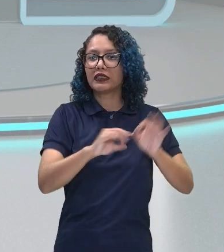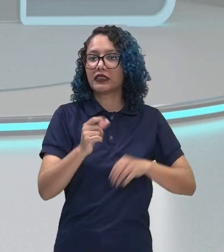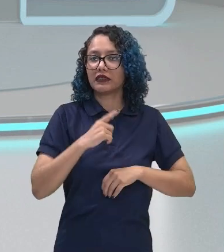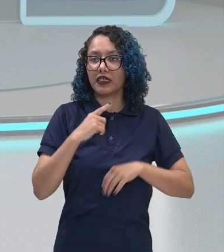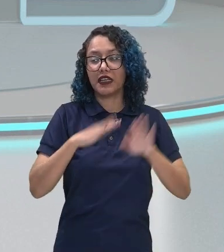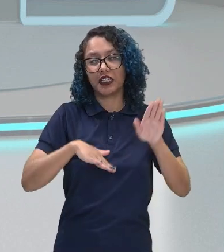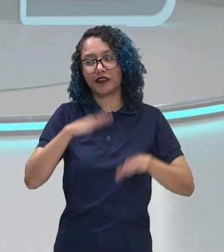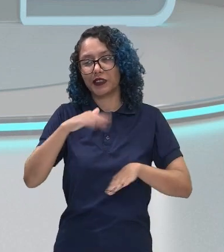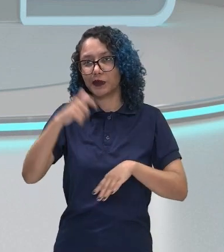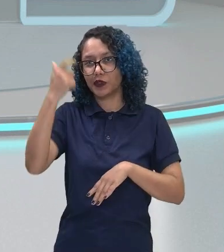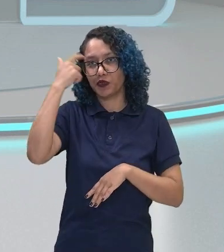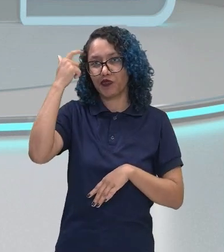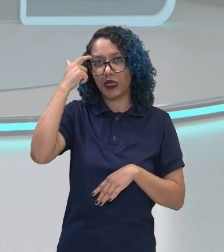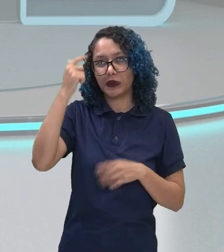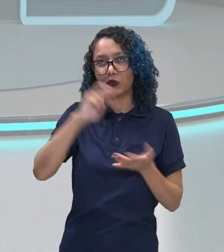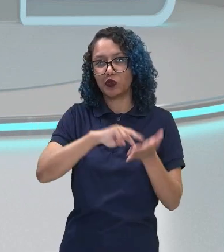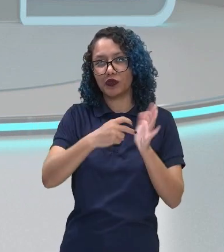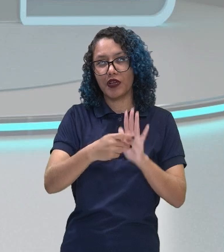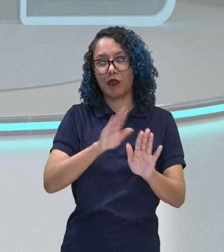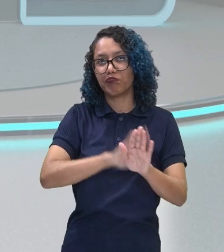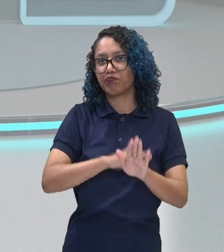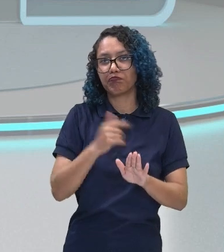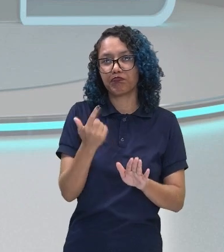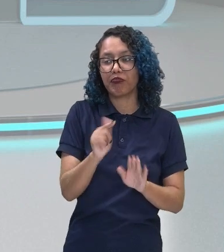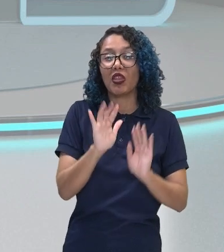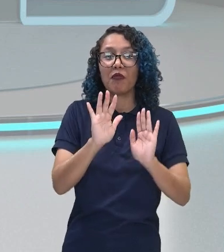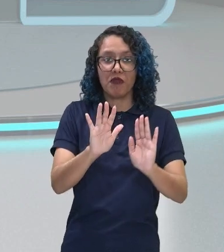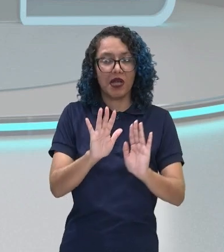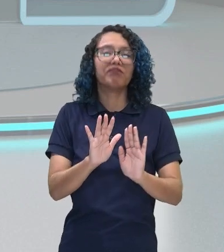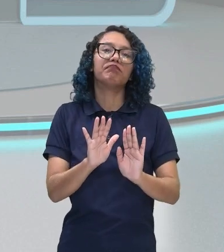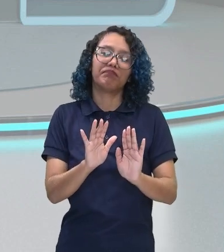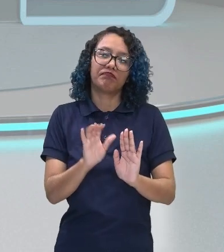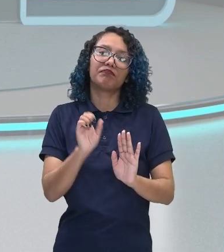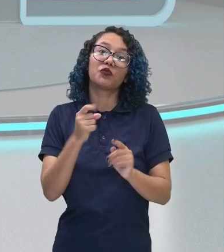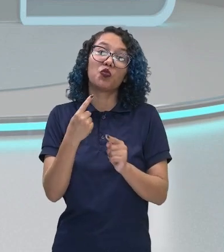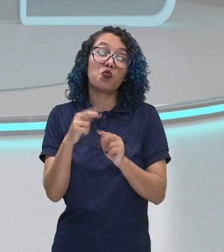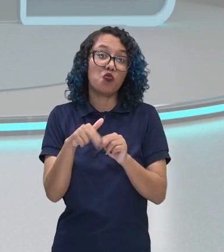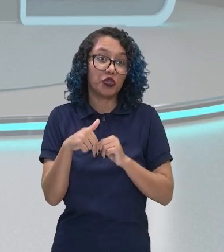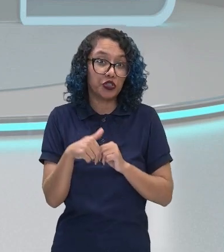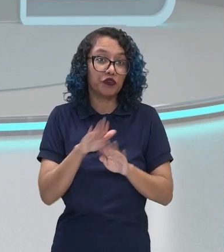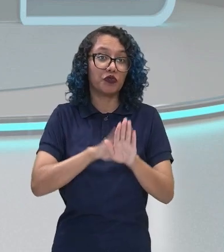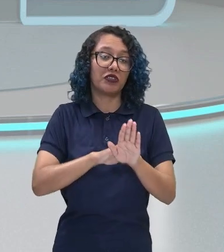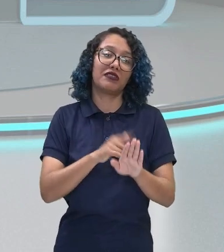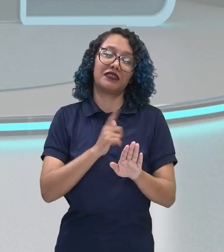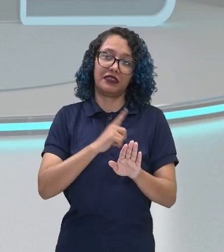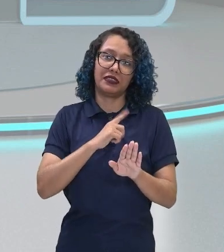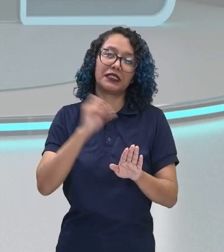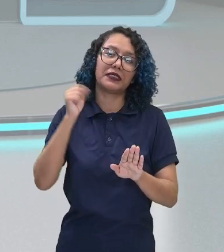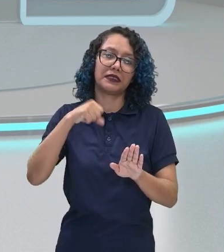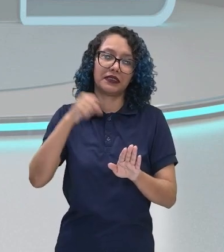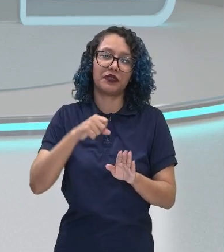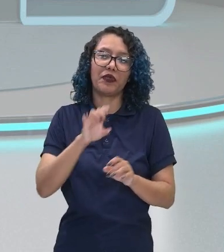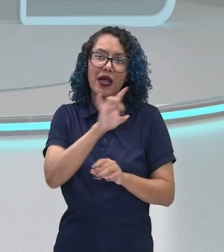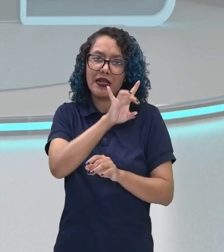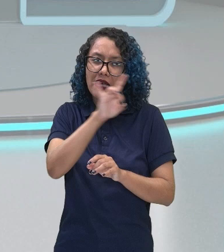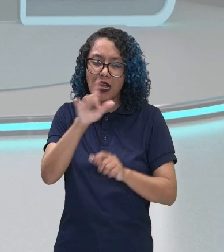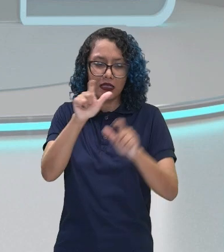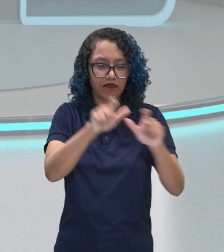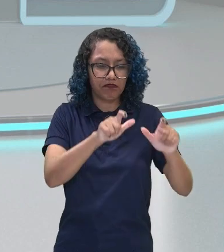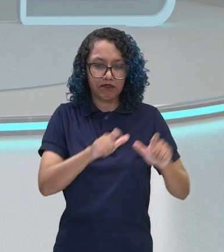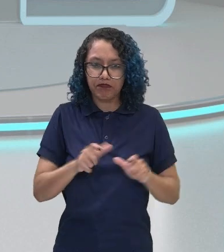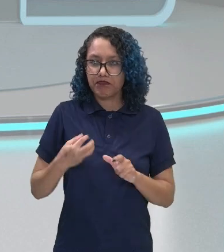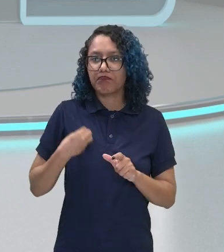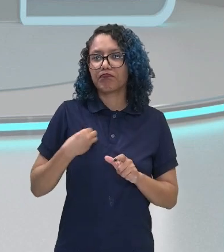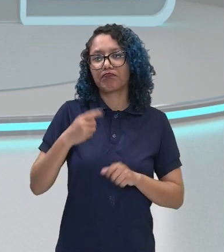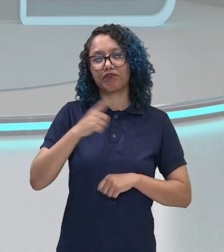achar que não tem significado, mas sempre tem um porquê, uma razão para cada coisa.